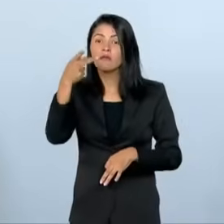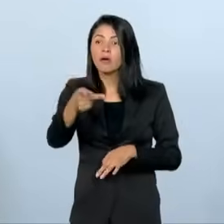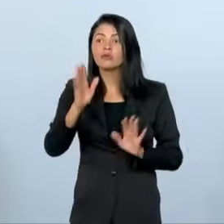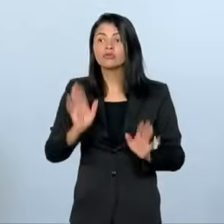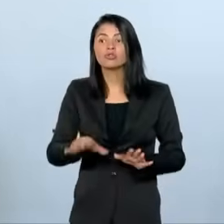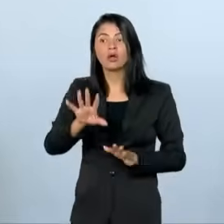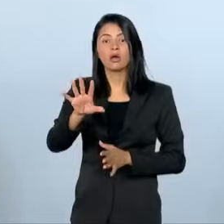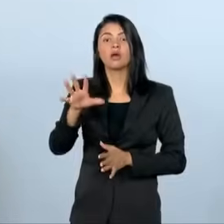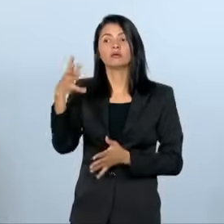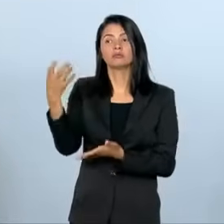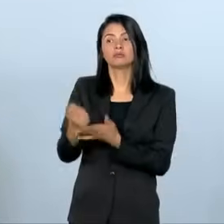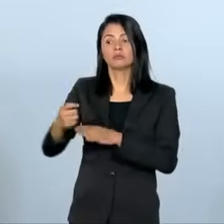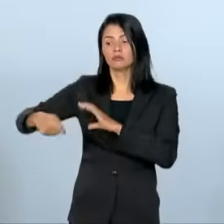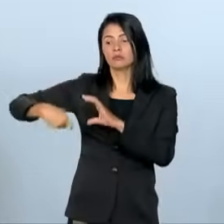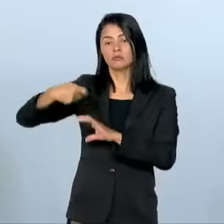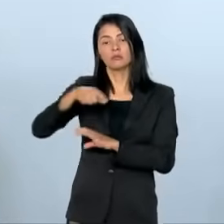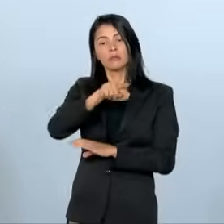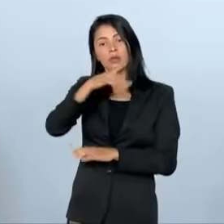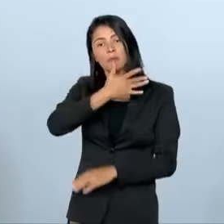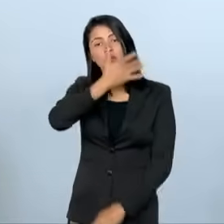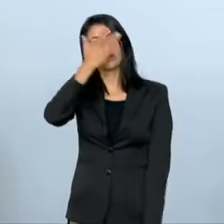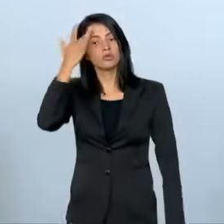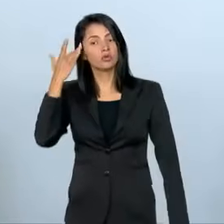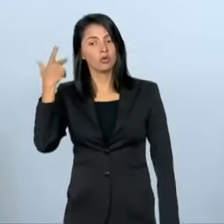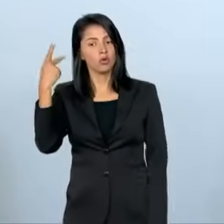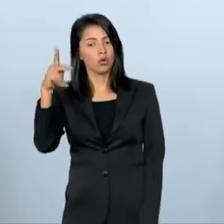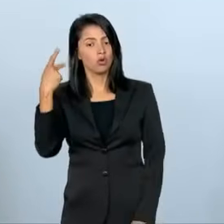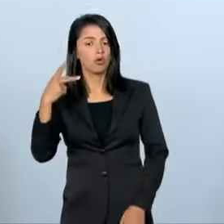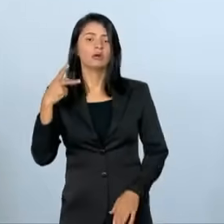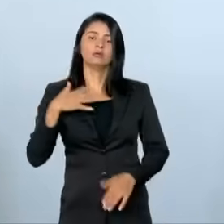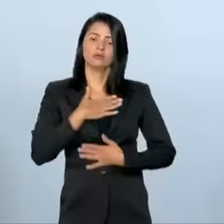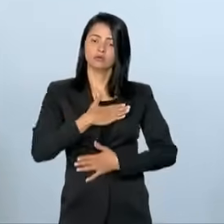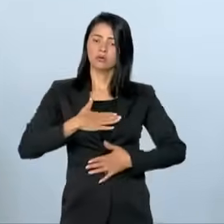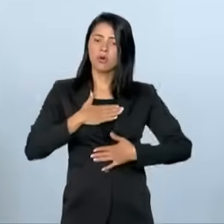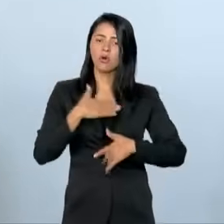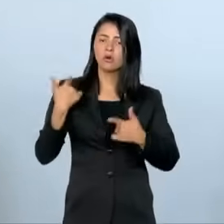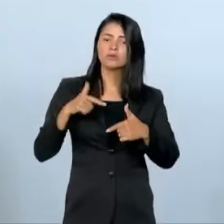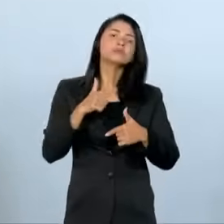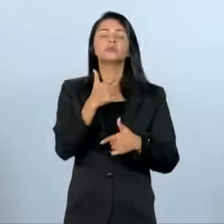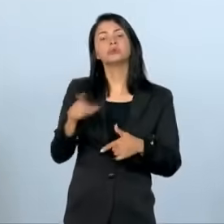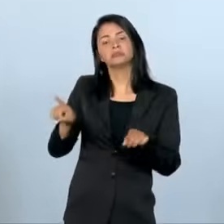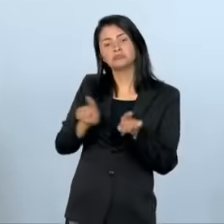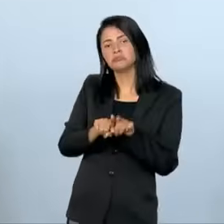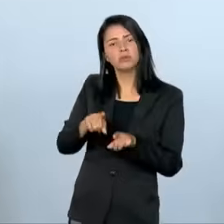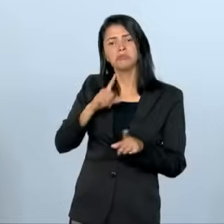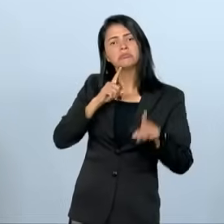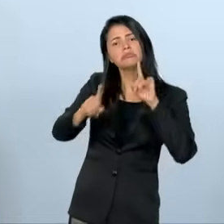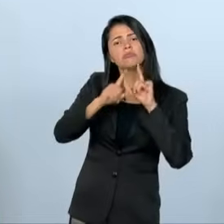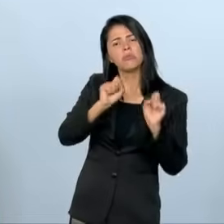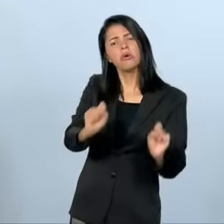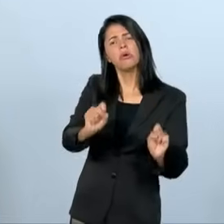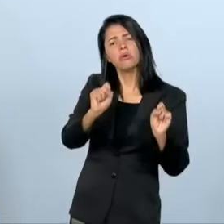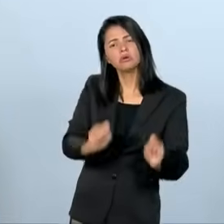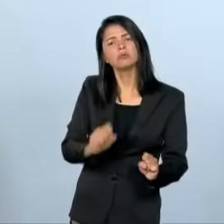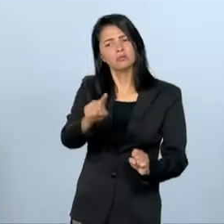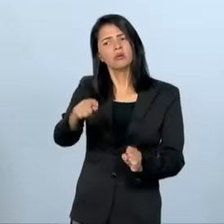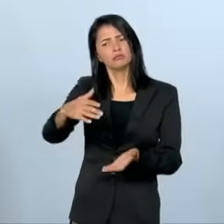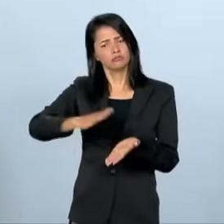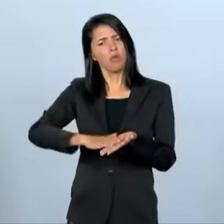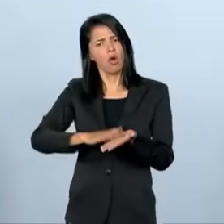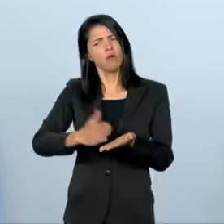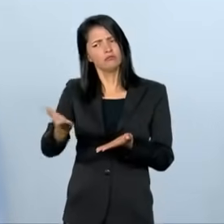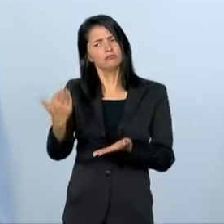sendo gravado, é para as pessoas que gostam trabalhar e as pessoas que não gostam podem reclamar, mas eu quero que cobre, porque